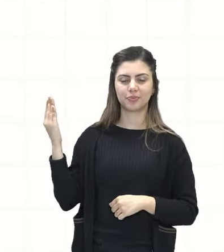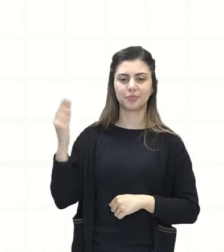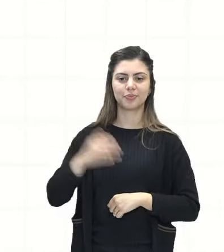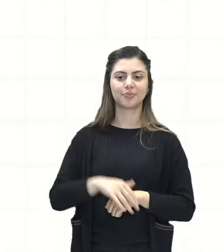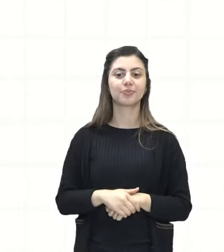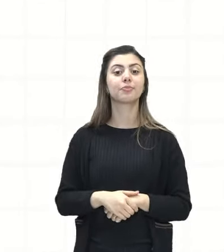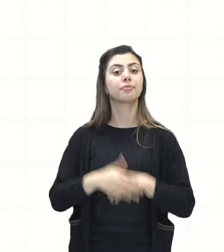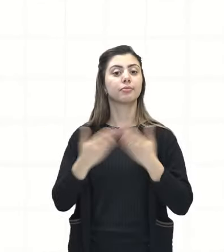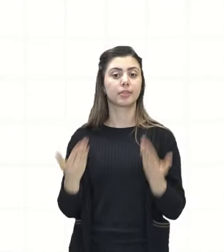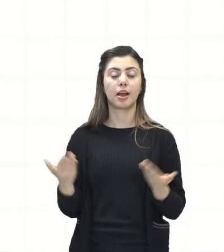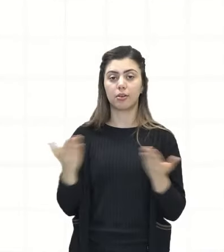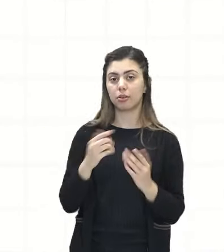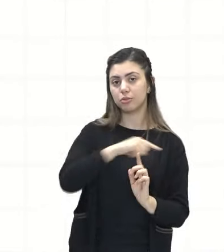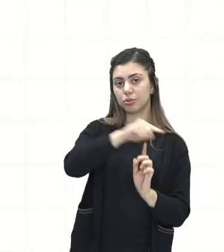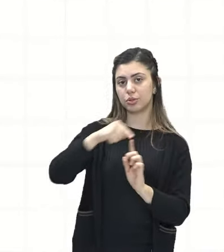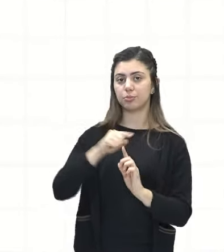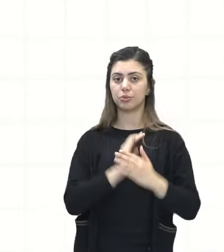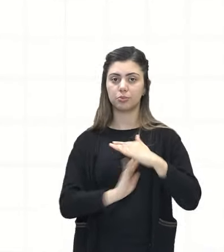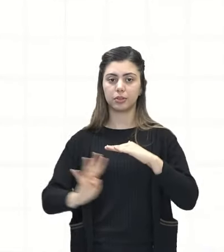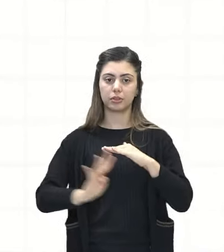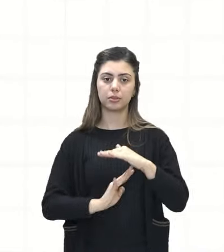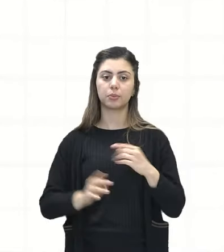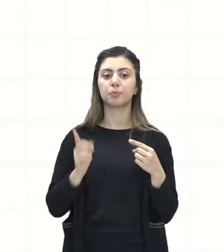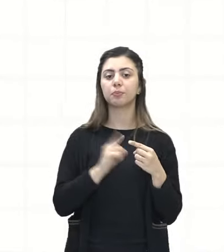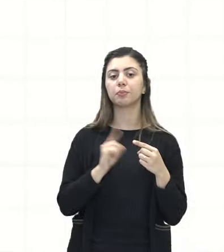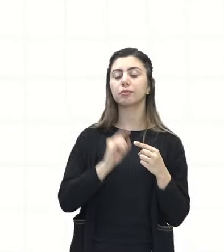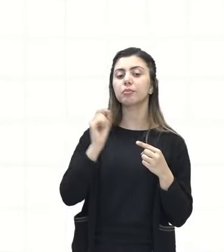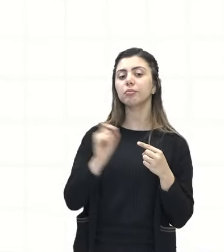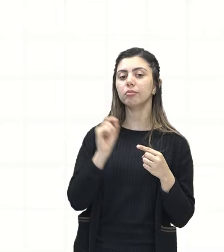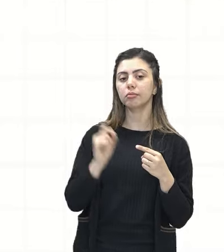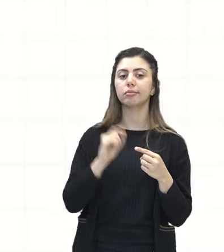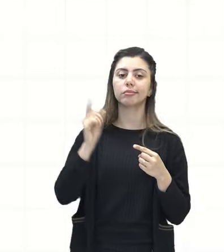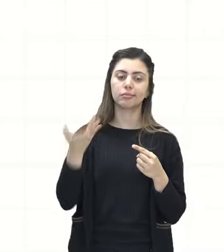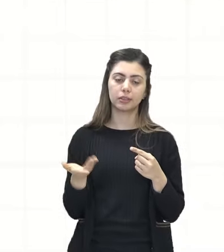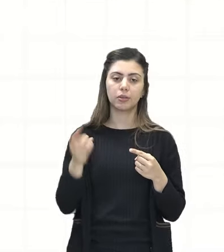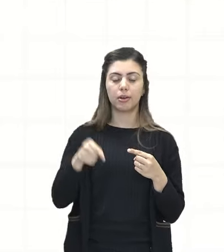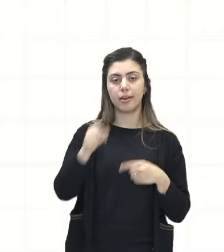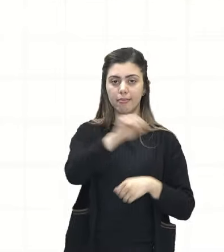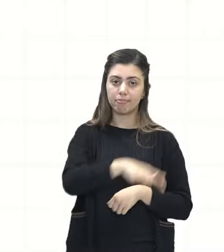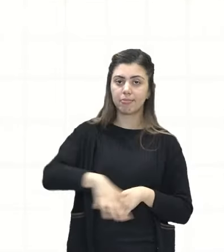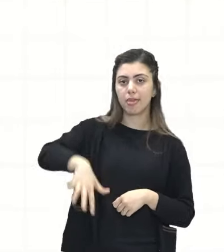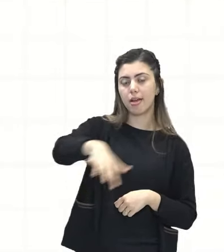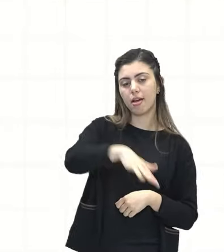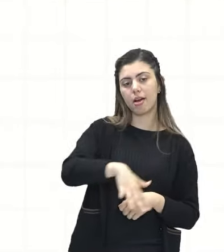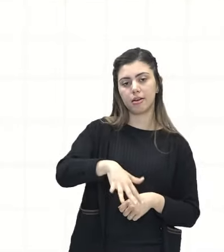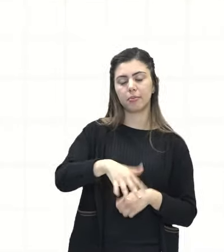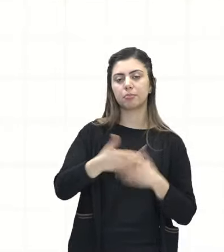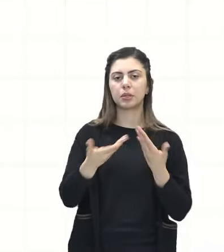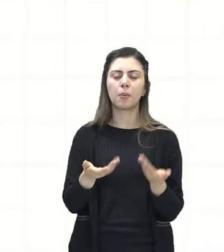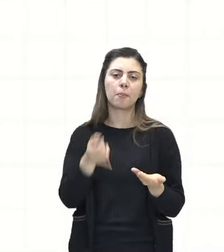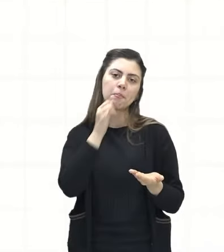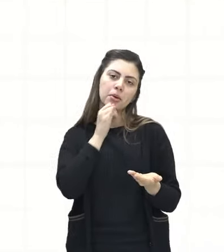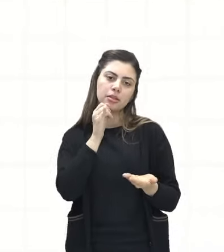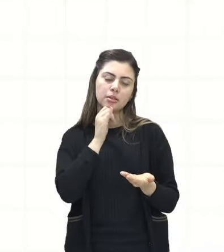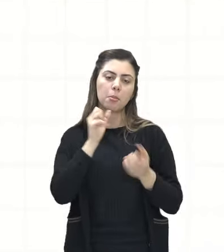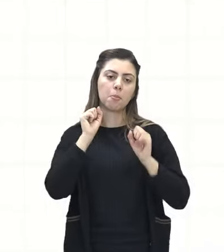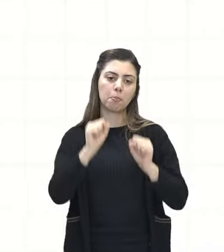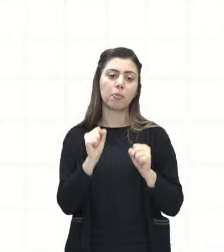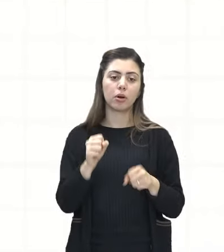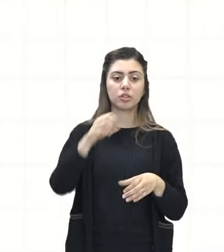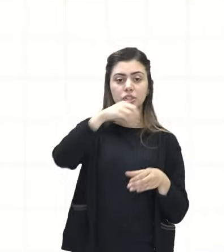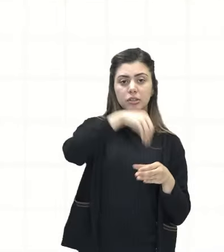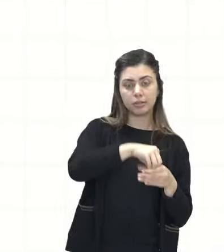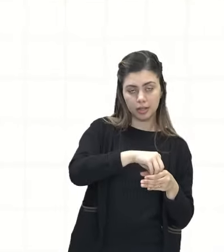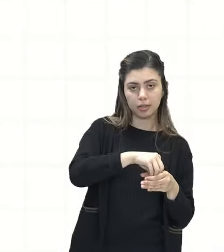bem tipos de migração primeiro tipo a gente vai tratar da migração quanto ao espaço ela pode ser considerada externa